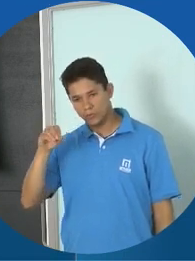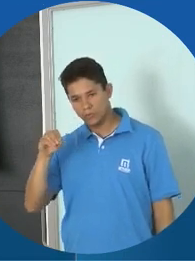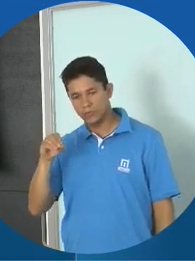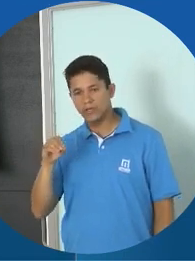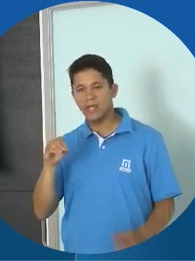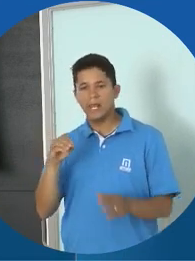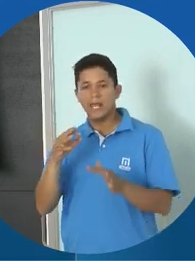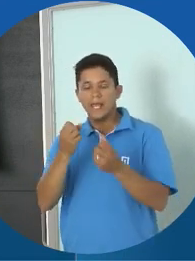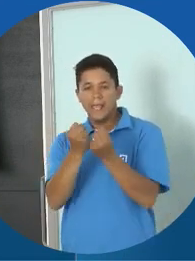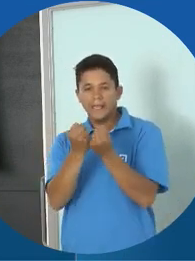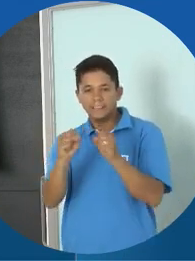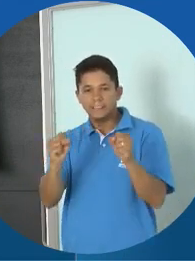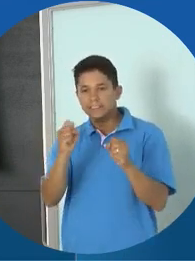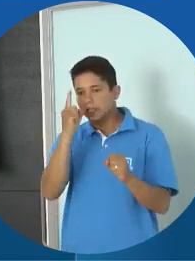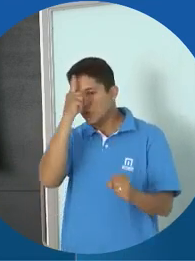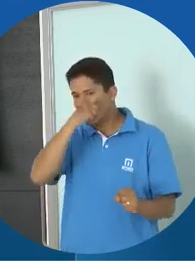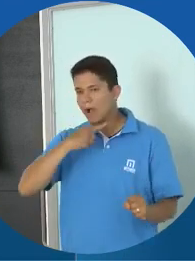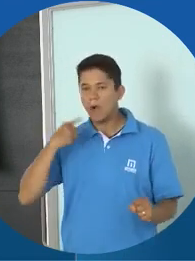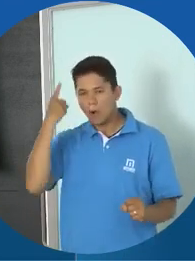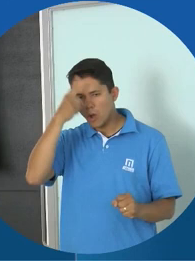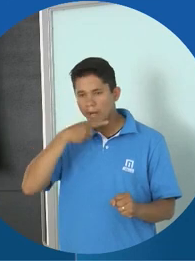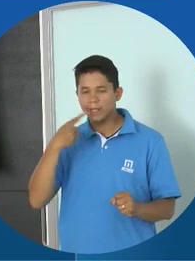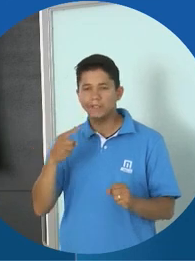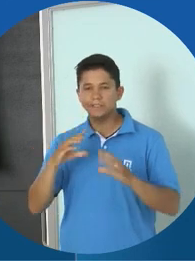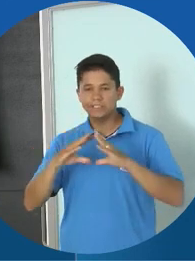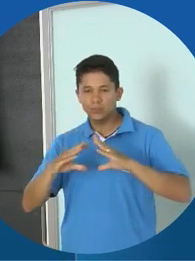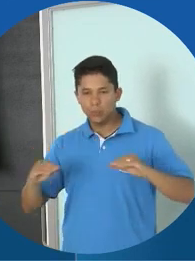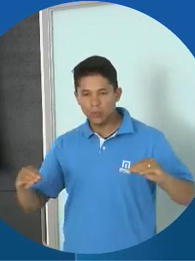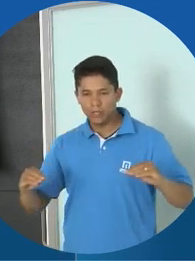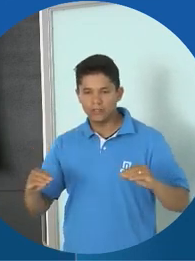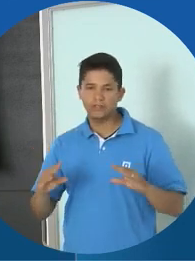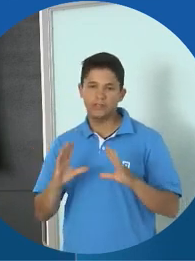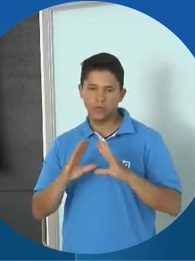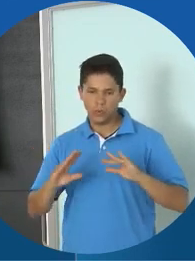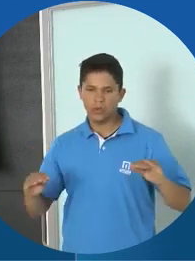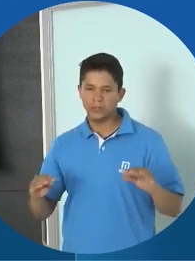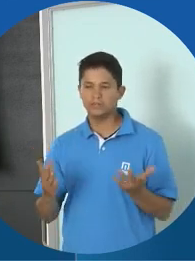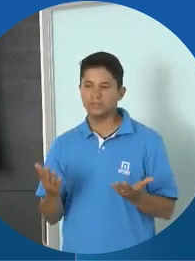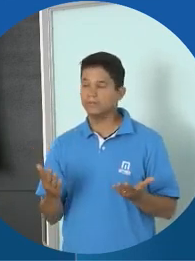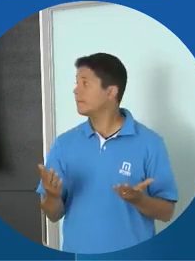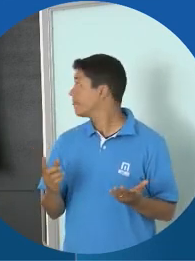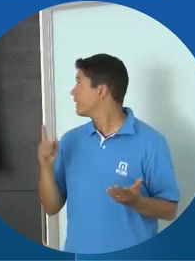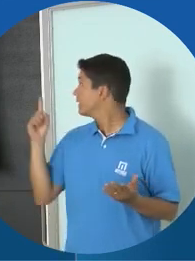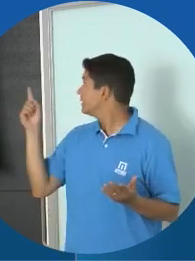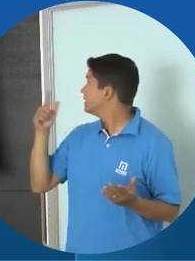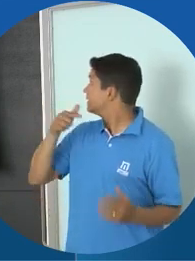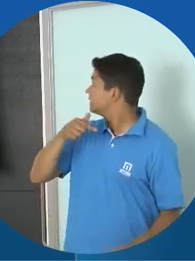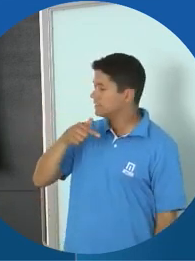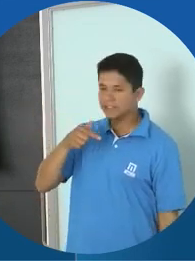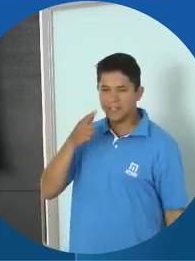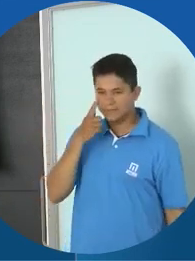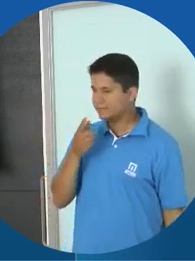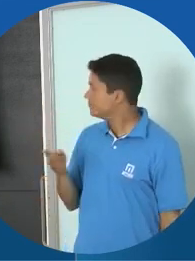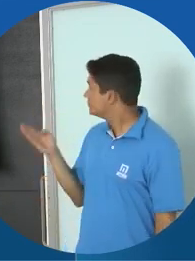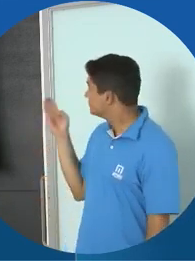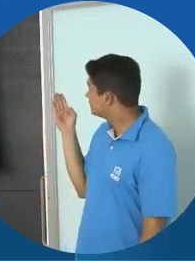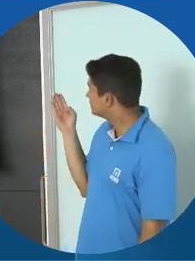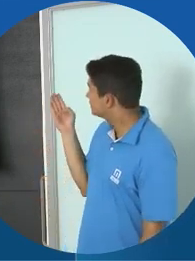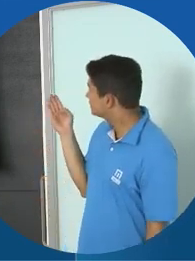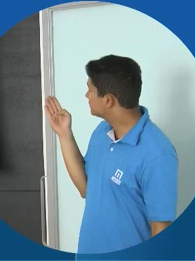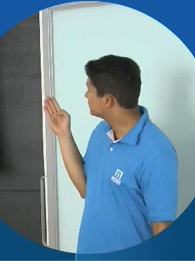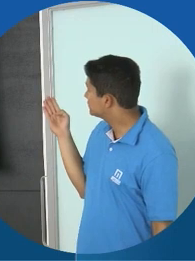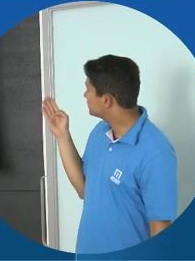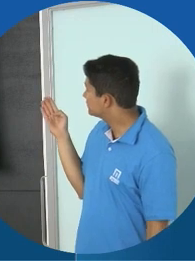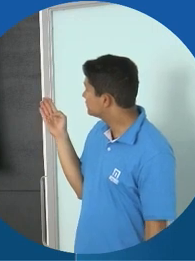hora de cura. Então, a gente consegue 55 MPa, resistência à tração também